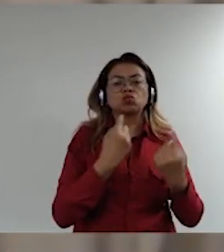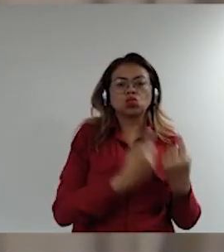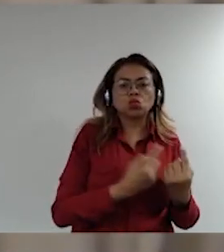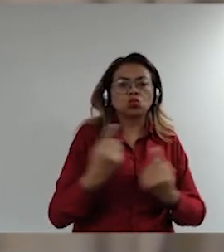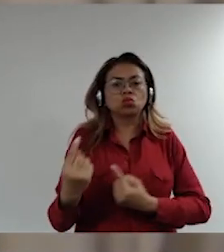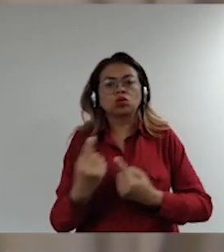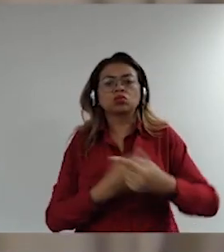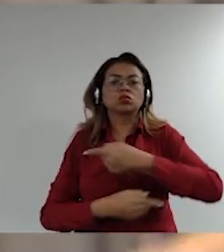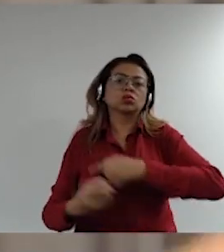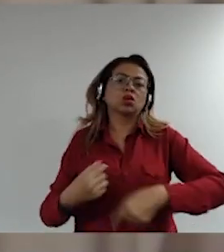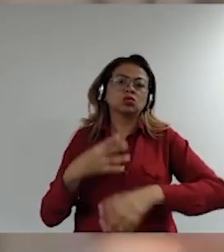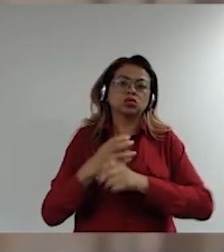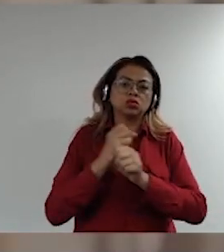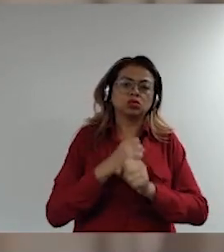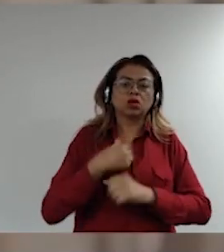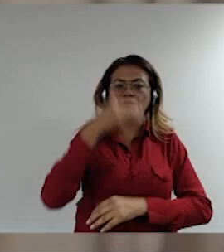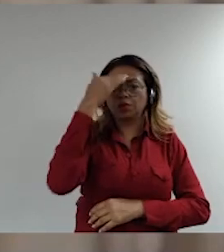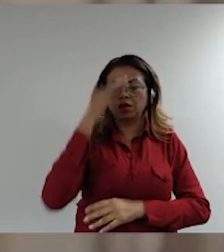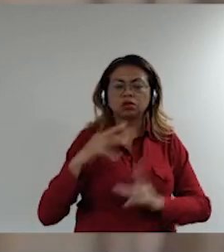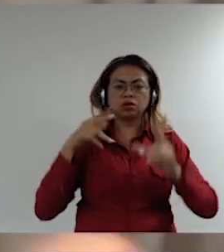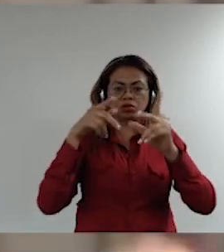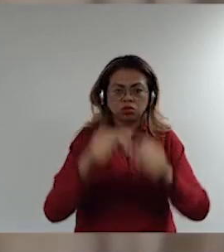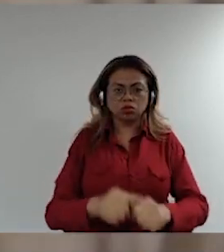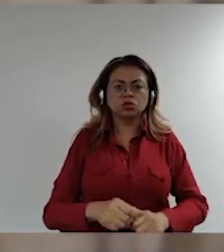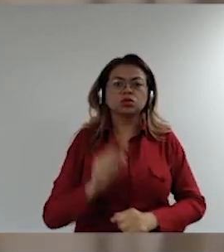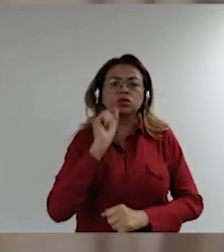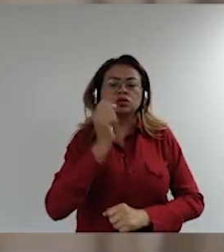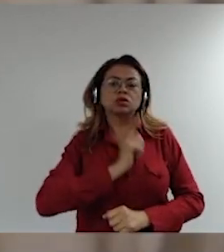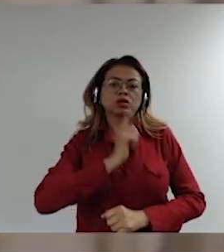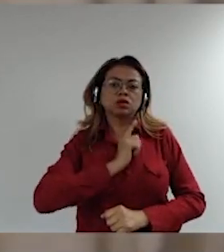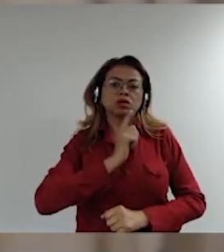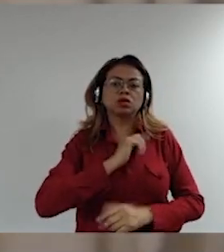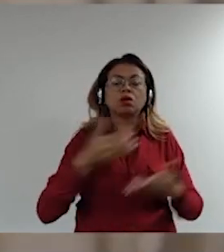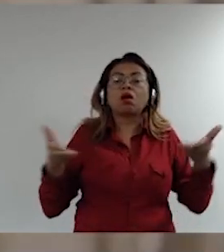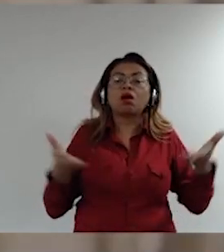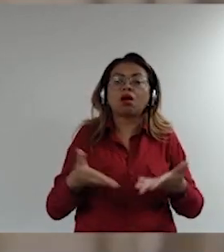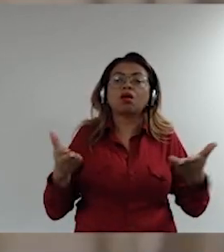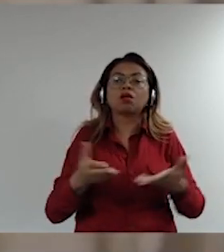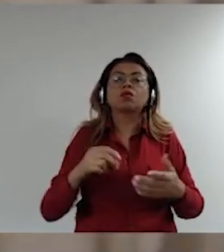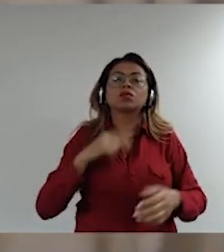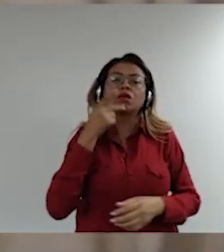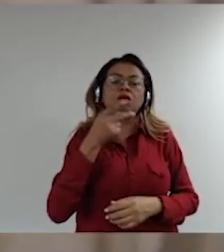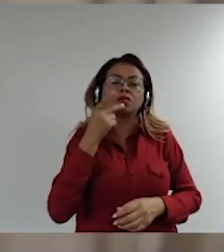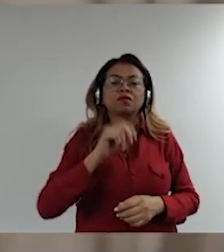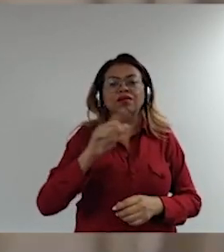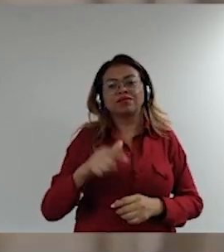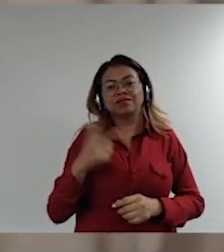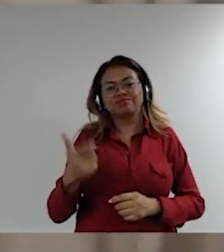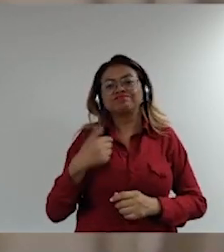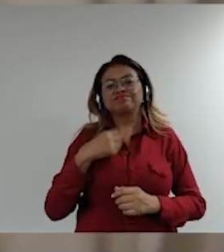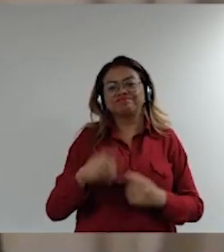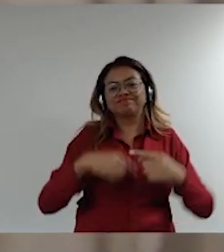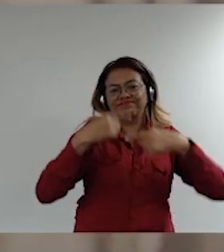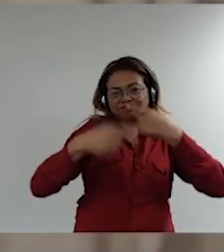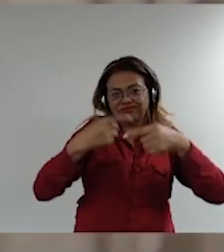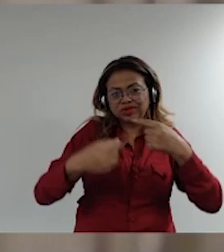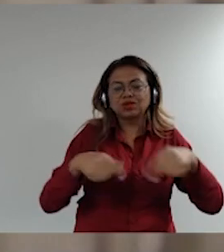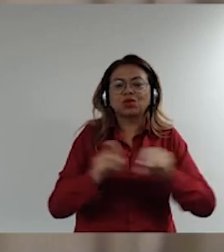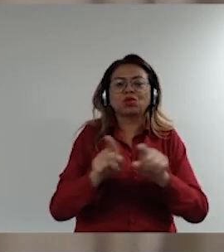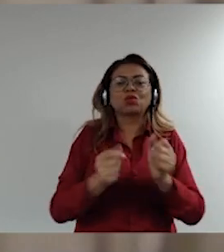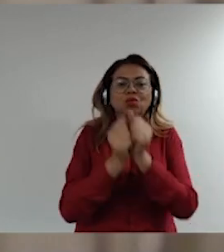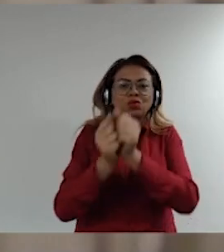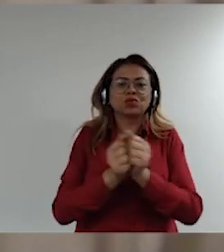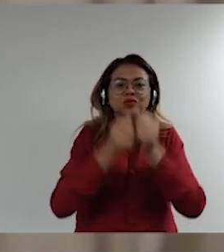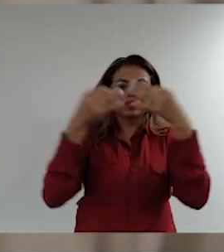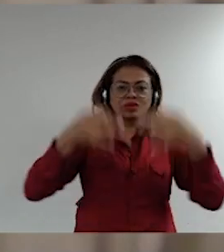outro e somar. Obrigada a todos e que tenhamos aí agora a fala dos que nos sucederão, que com